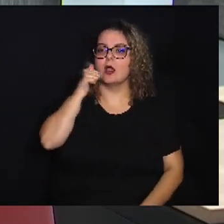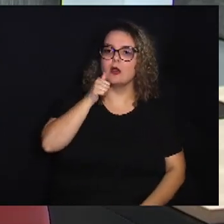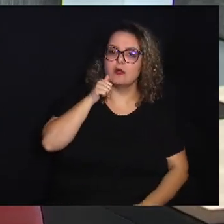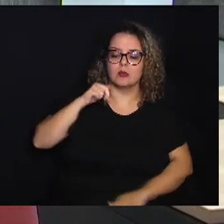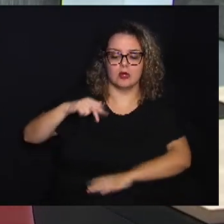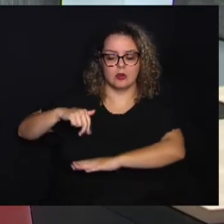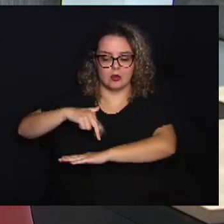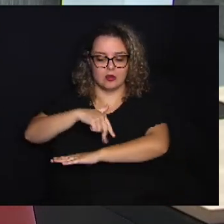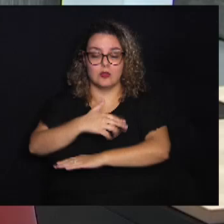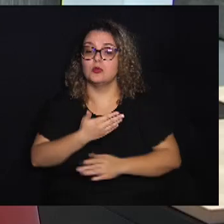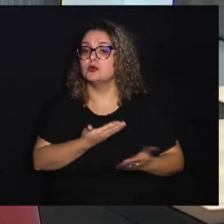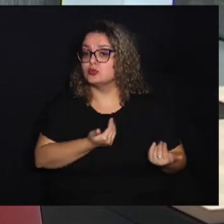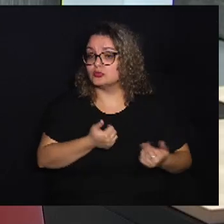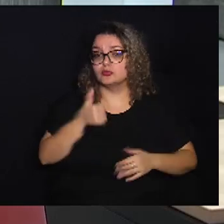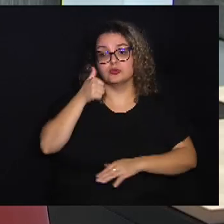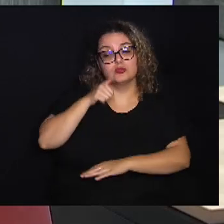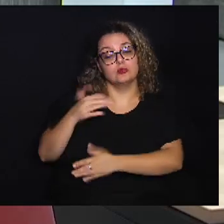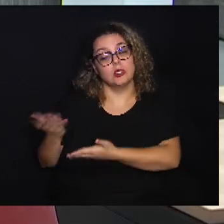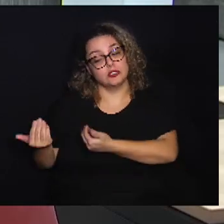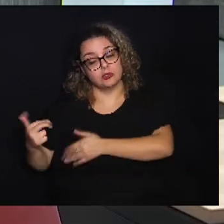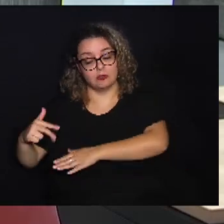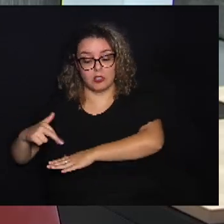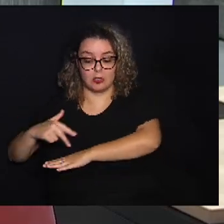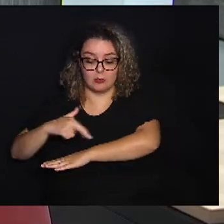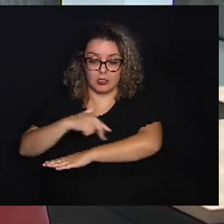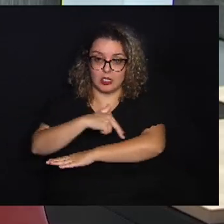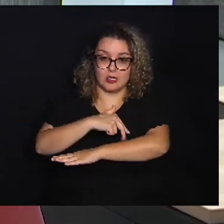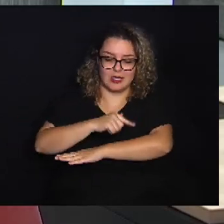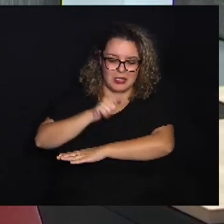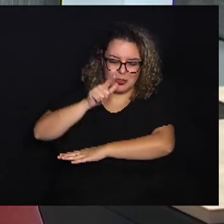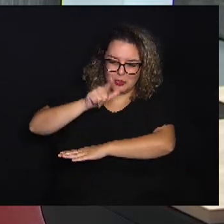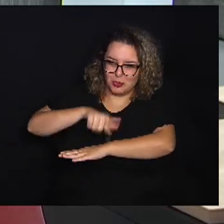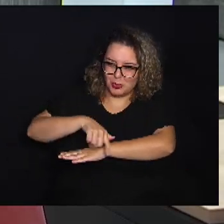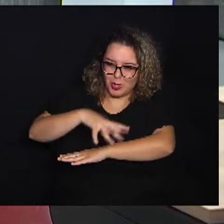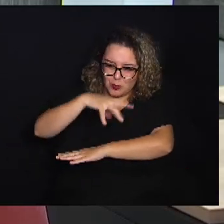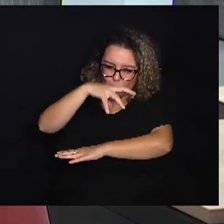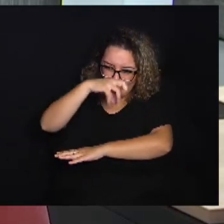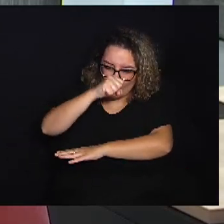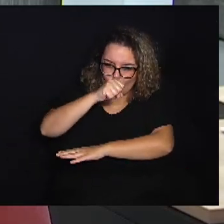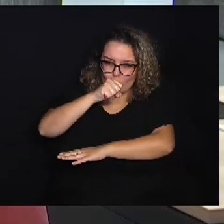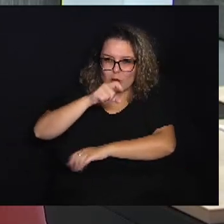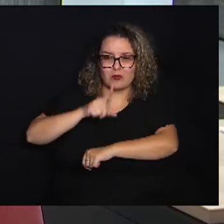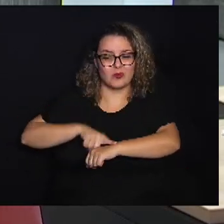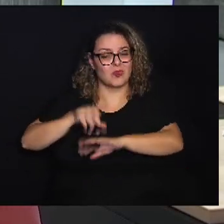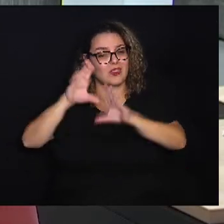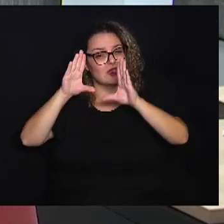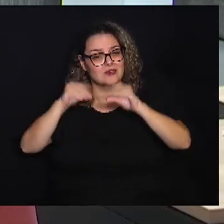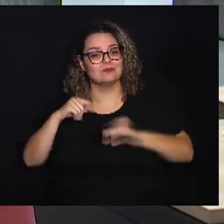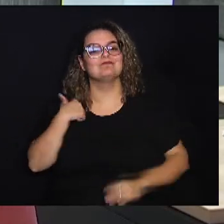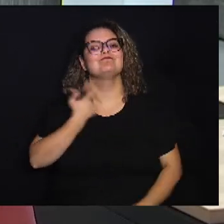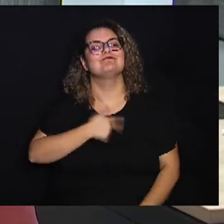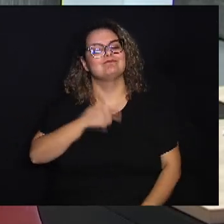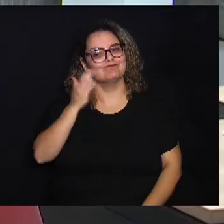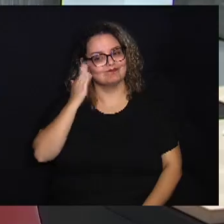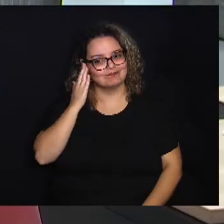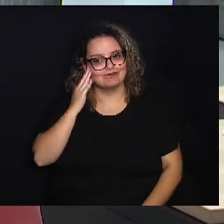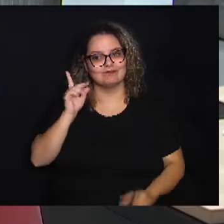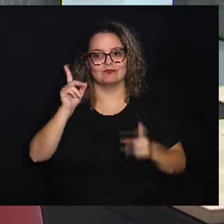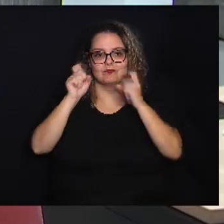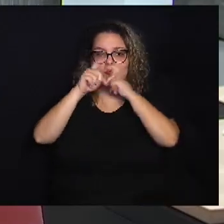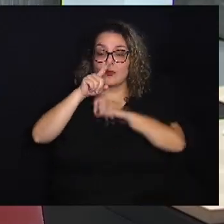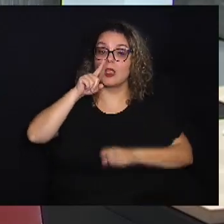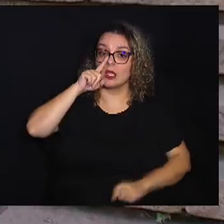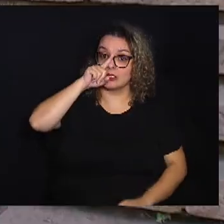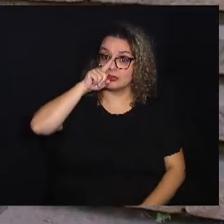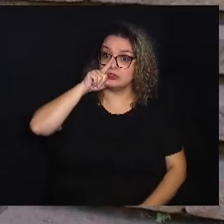um jovem, uma jovem que precisa transitar nos horários noturnos, nós sabemos que estão numa situação